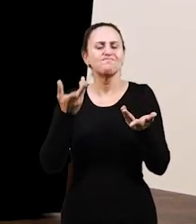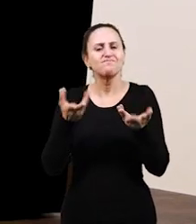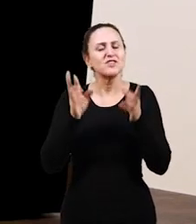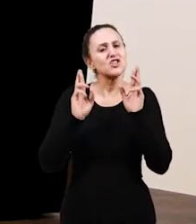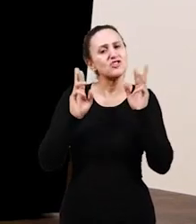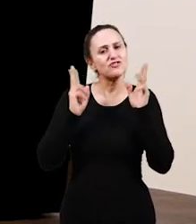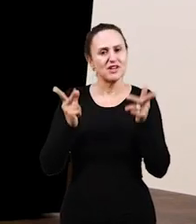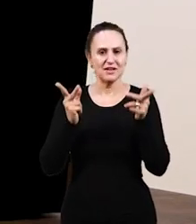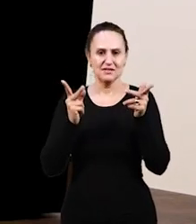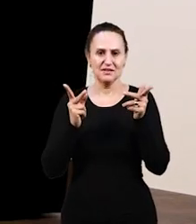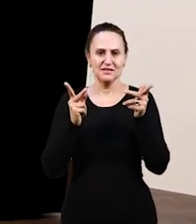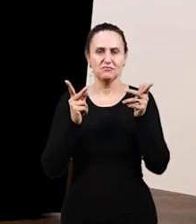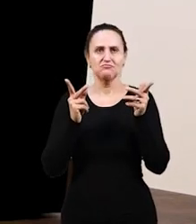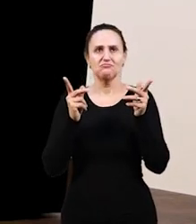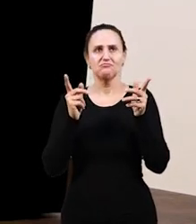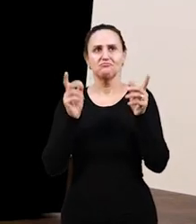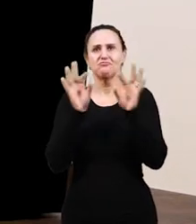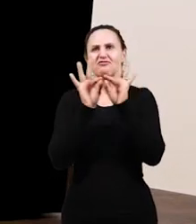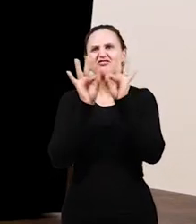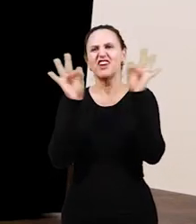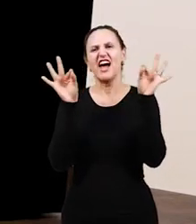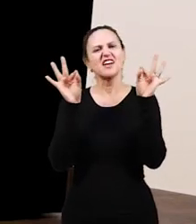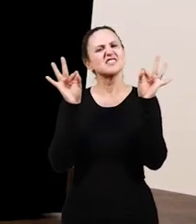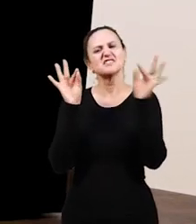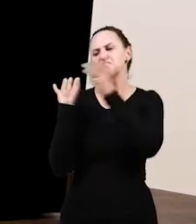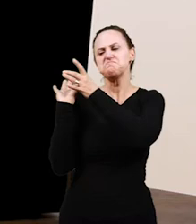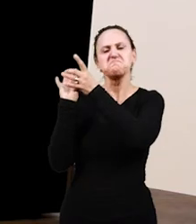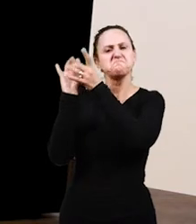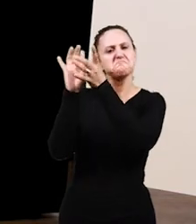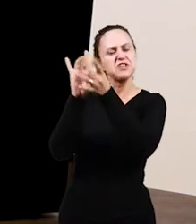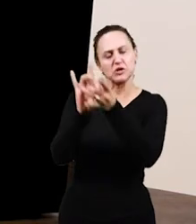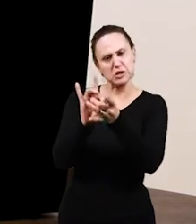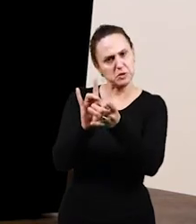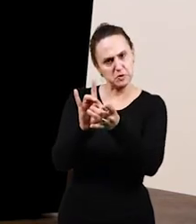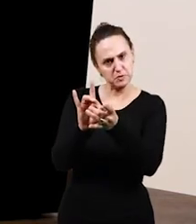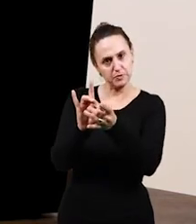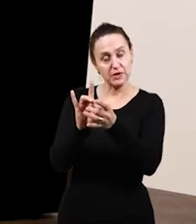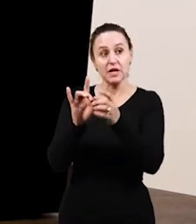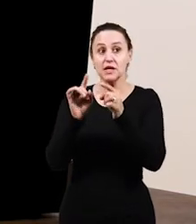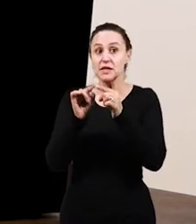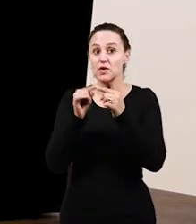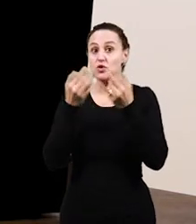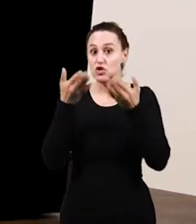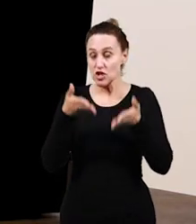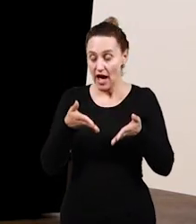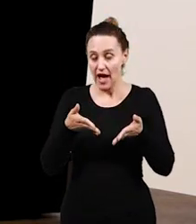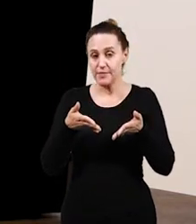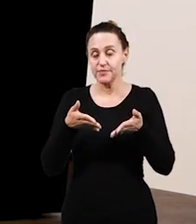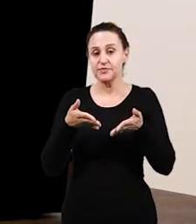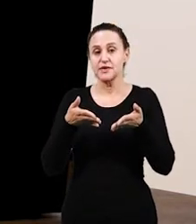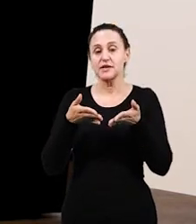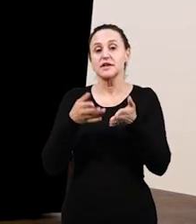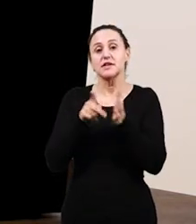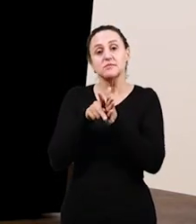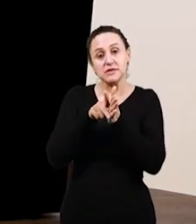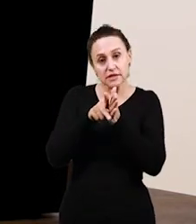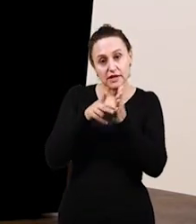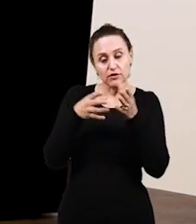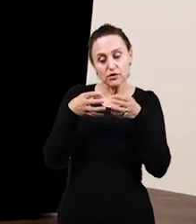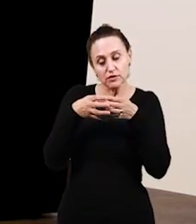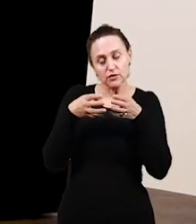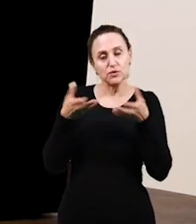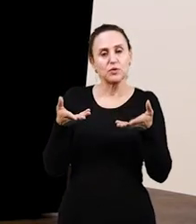estrutural são é desse contextualizadas fora de contexto os funcionalistas vão é podem ser